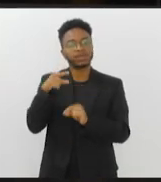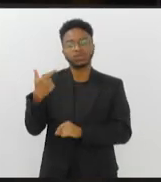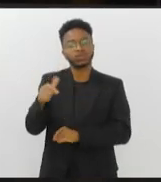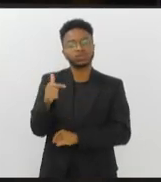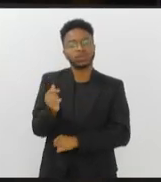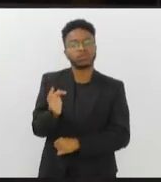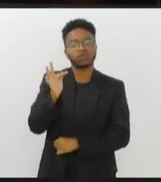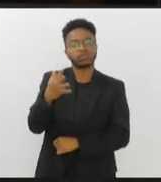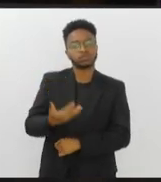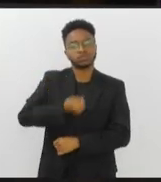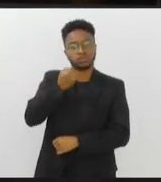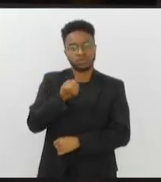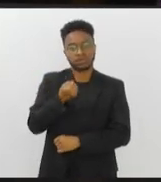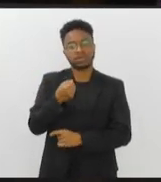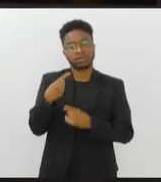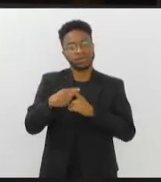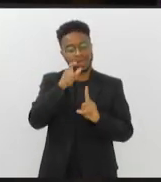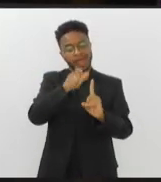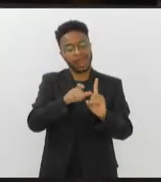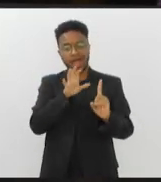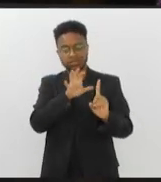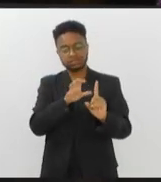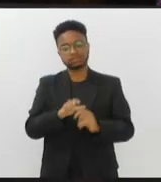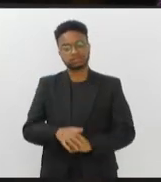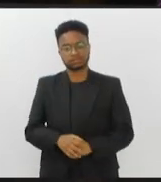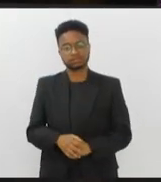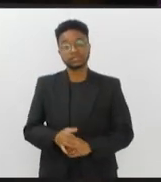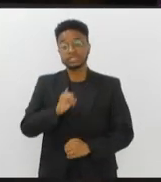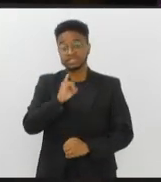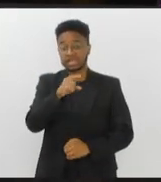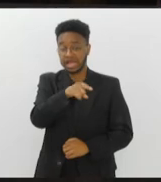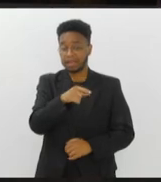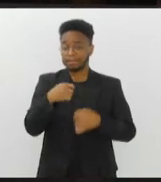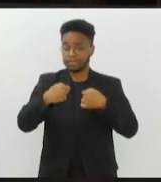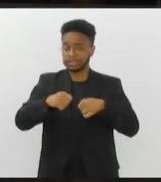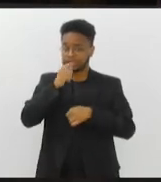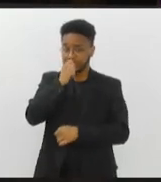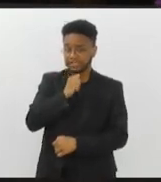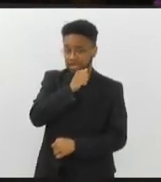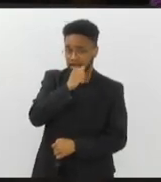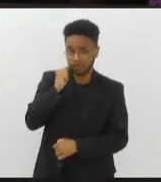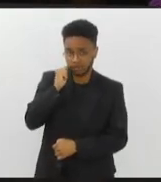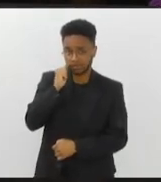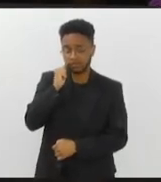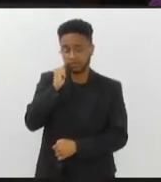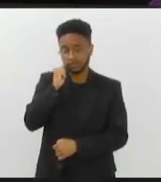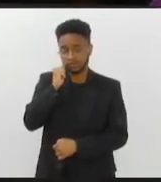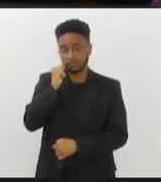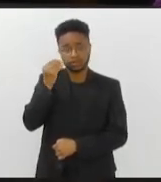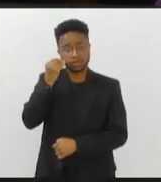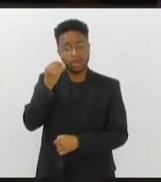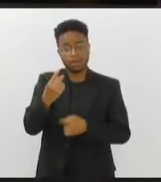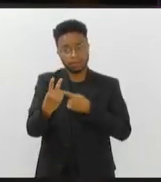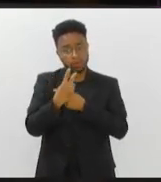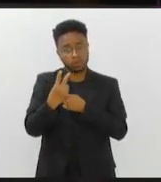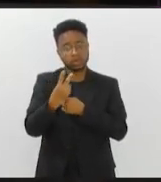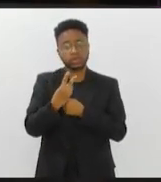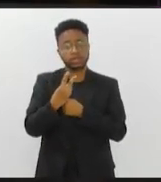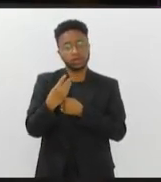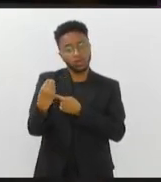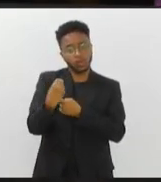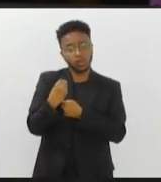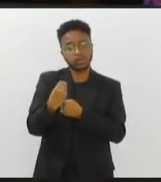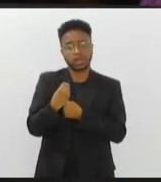Essa é a Claudinha. Se tiver que pagar o preço para proteger, blindar e cuidar